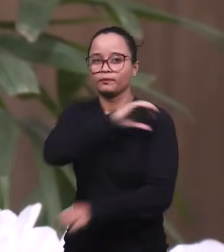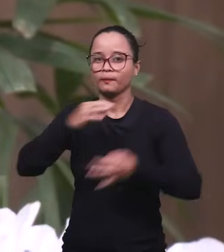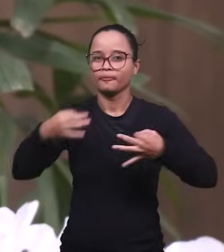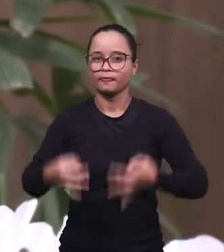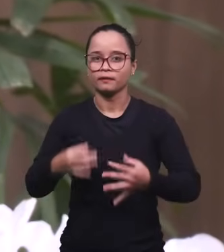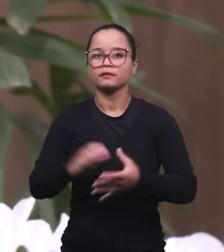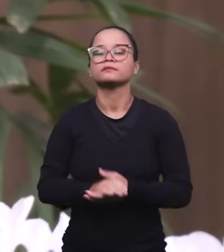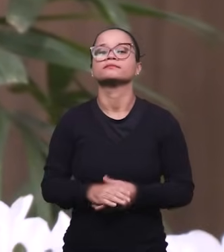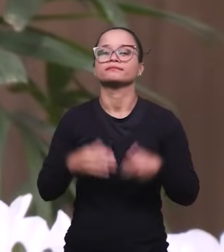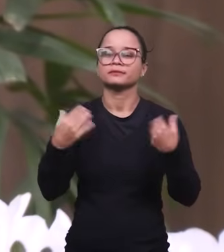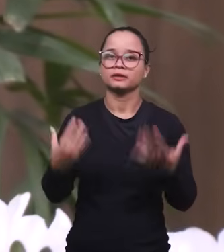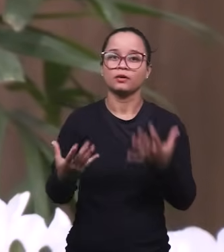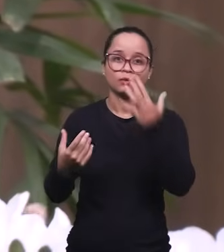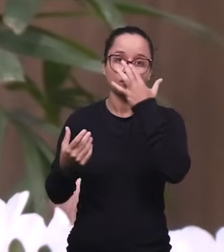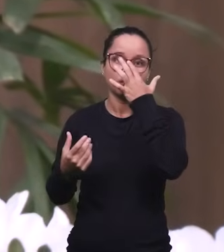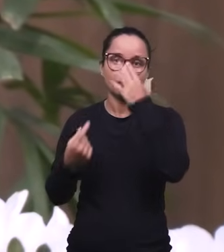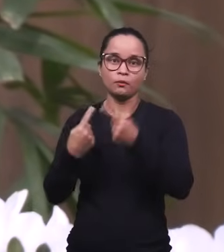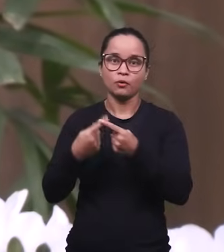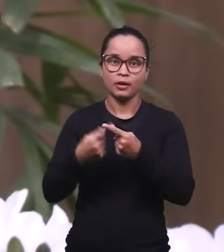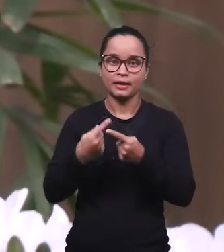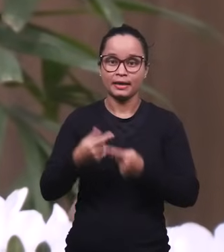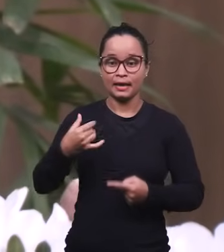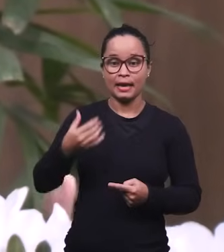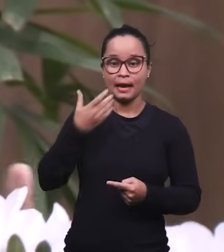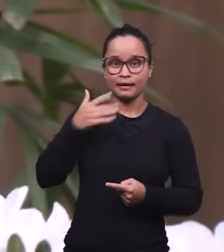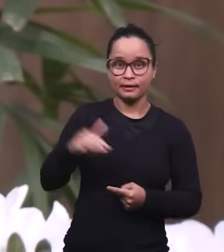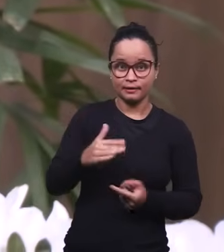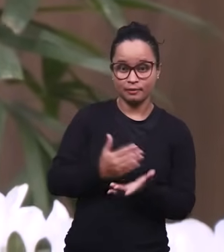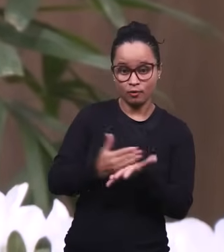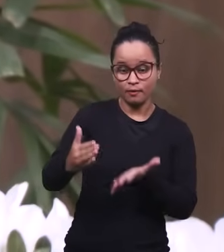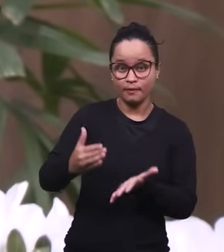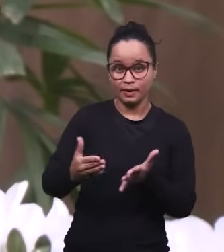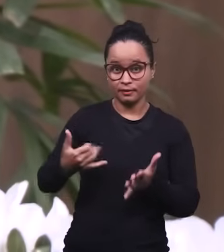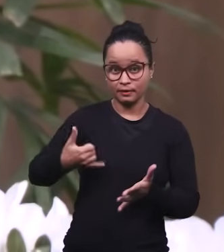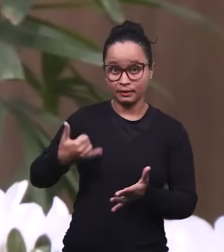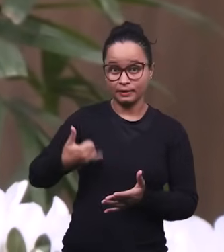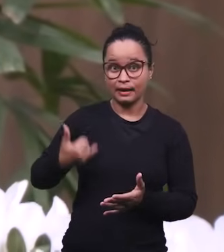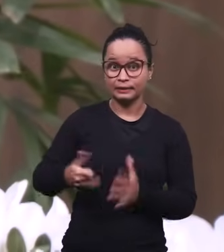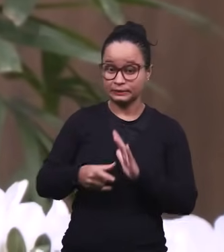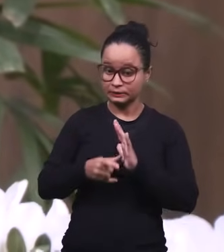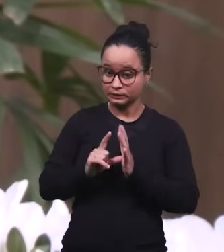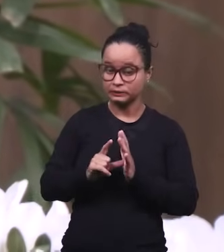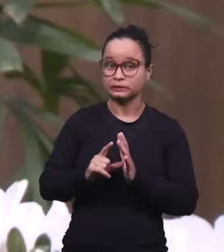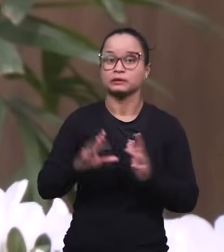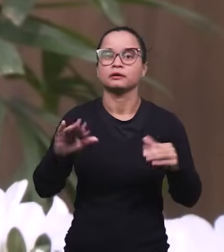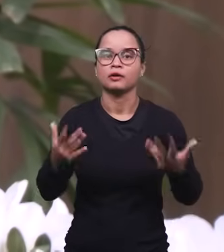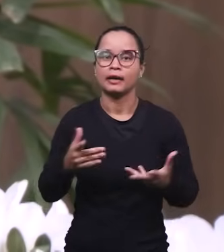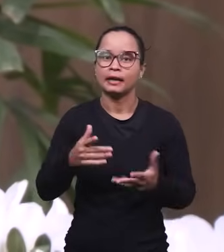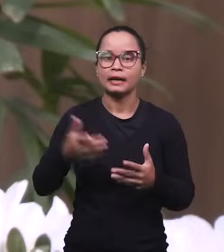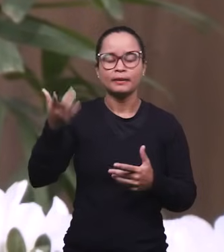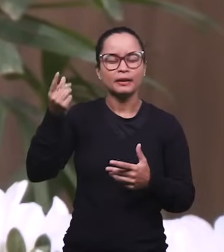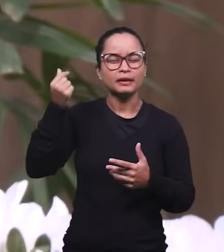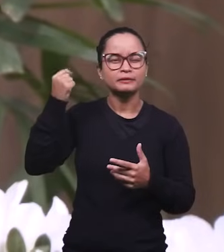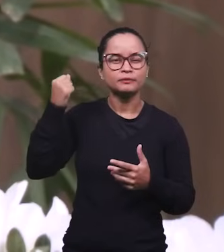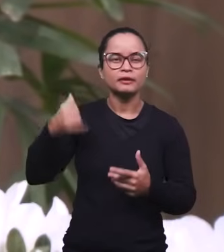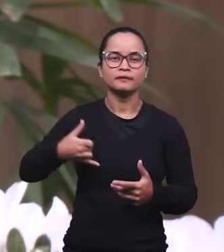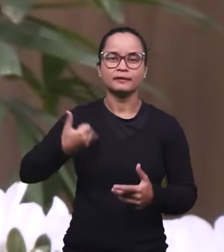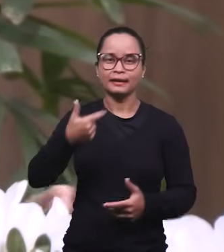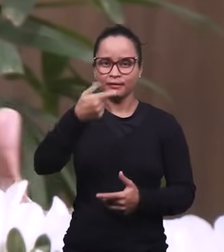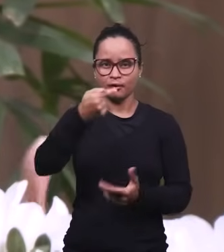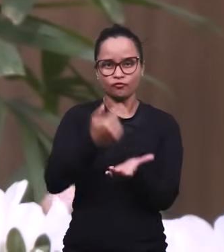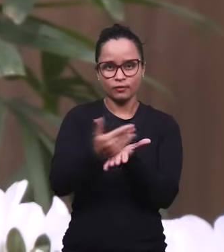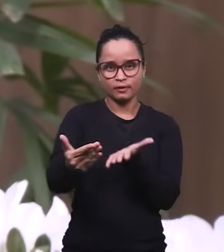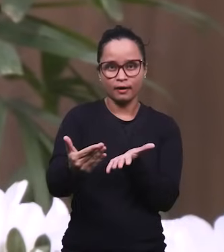dizer que ele cresceu para baixo, porque ele começa mais cedo. Antes o ensino fundamental recebia crianças a partir dos 7 anos e isso agora